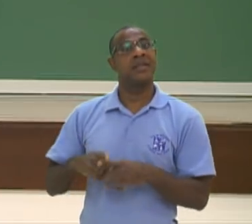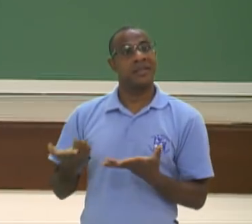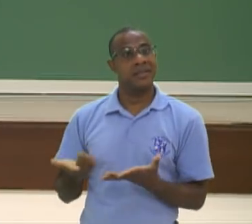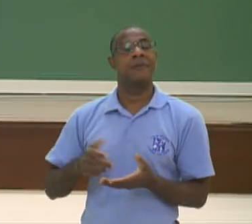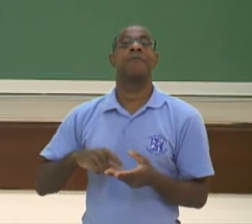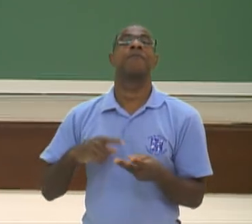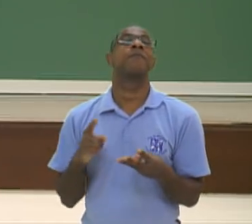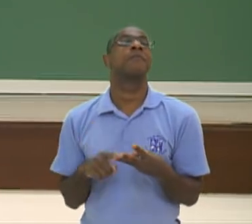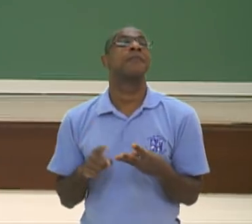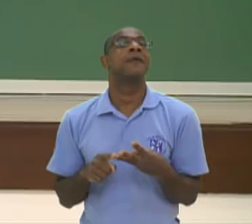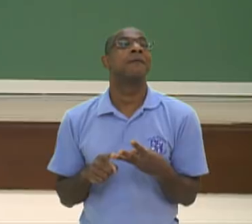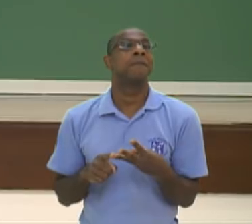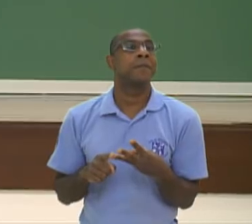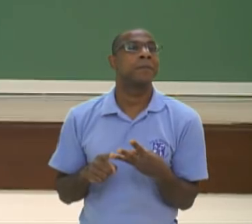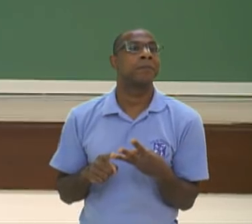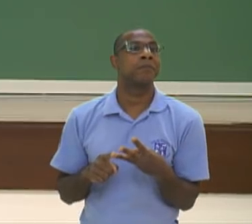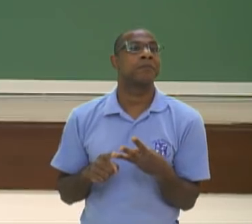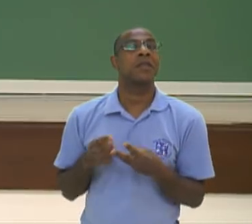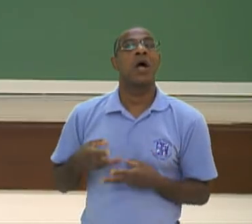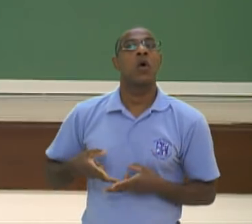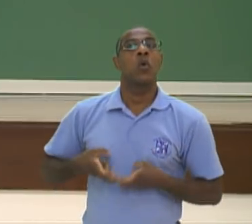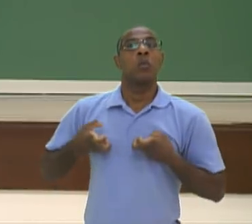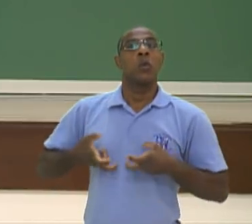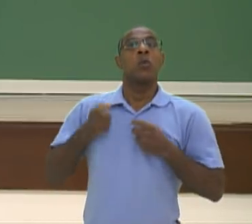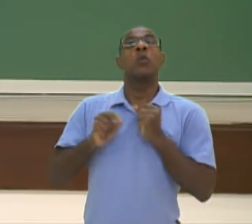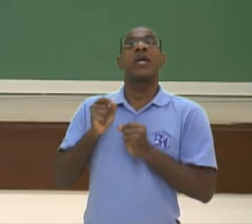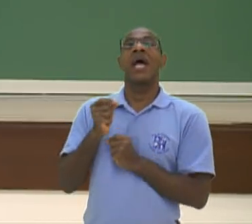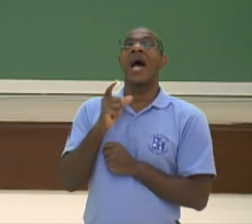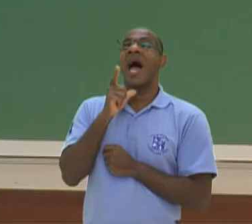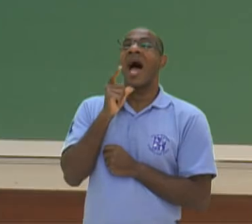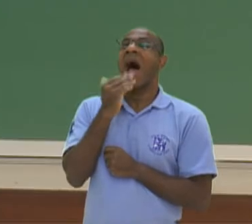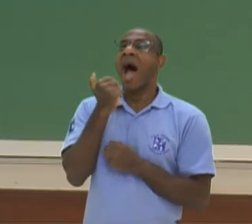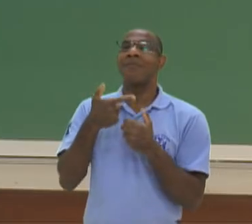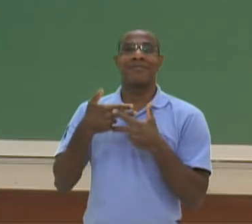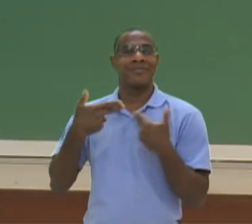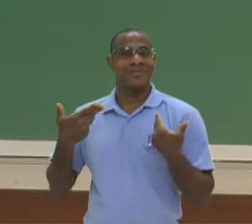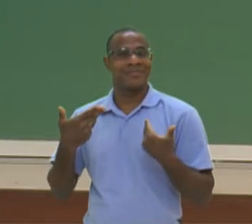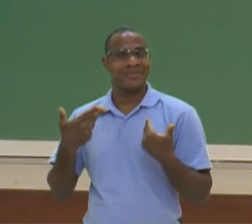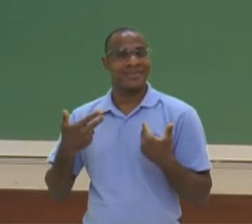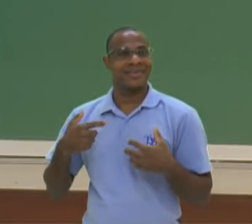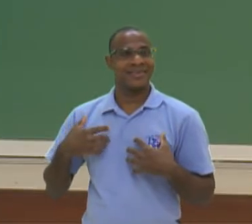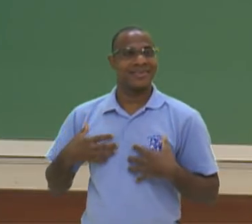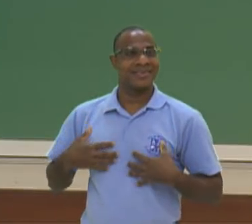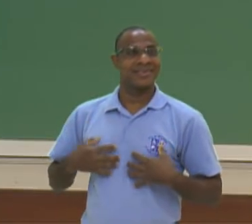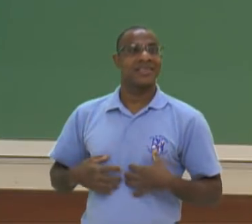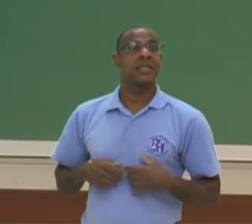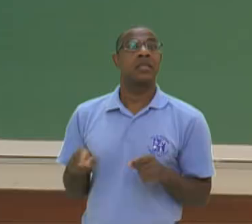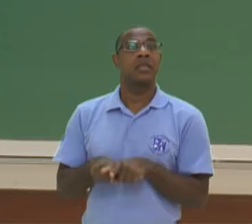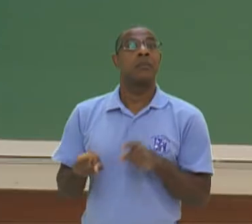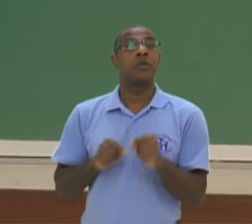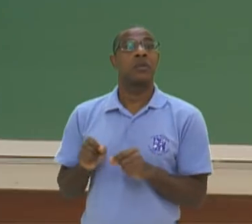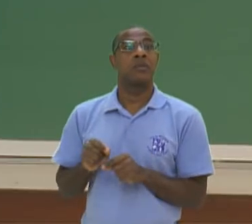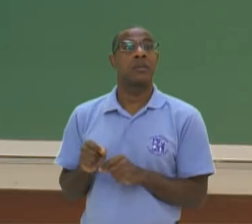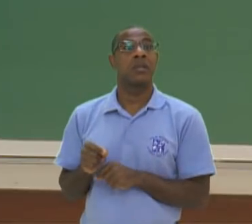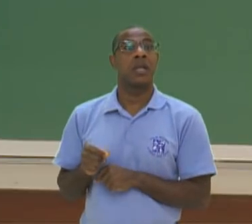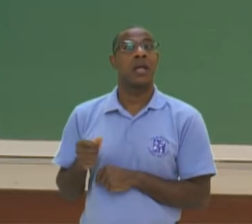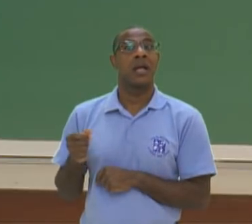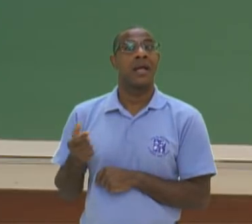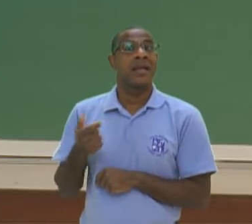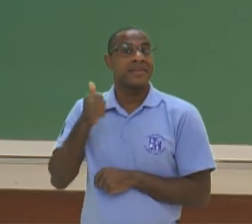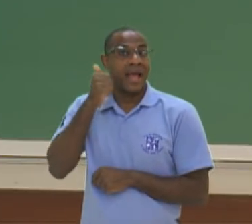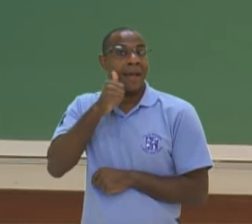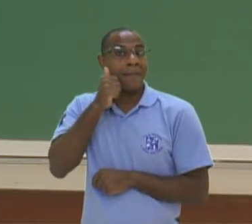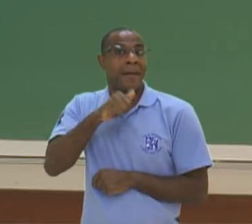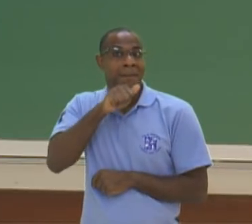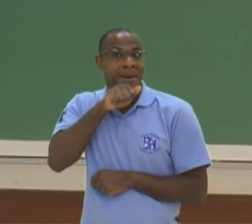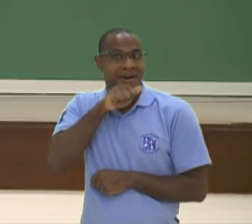nosso corpo, a absorção de nutrientes. A produção de leite nas lactantes, ou